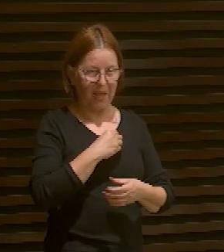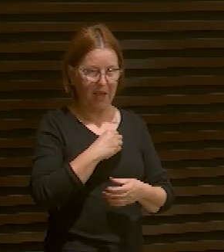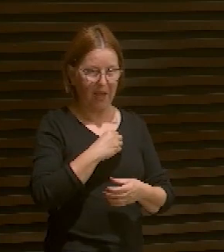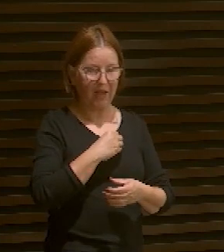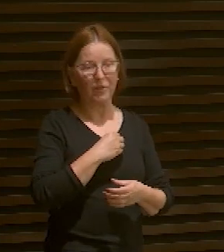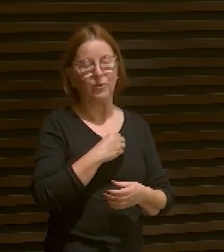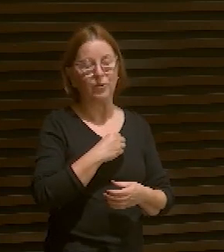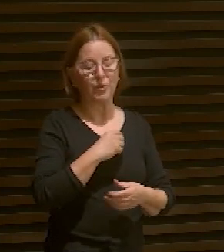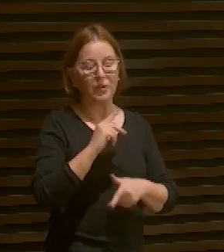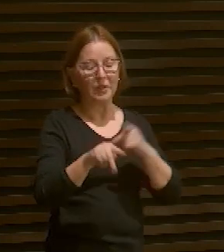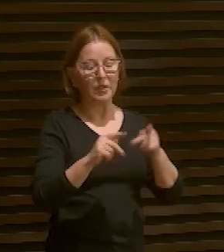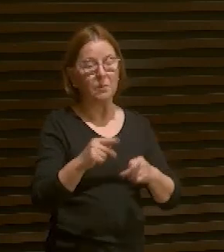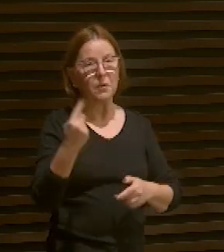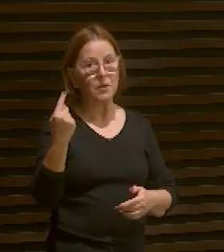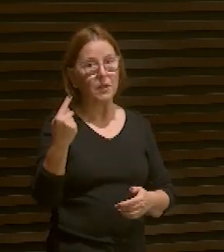O que aconteceu?